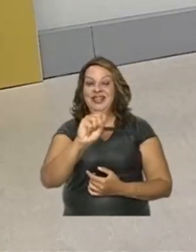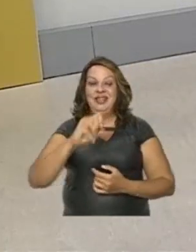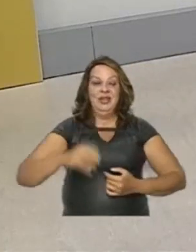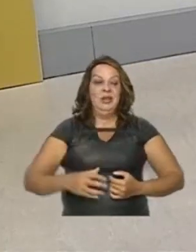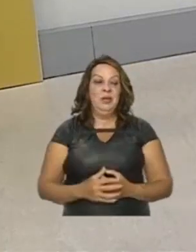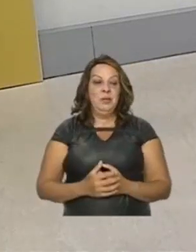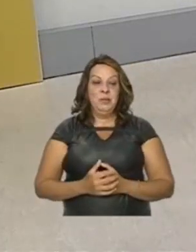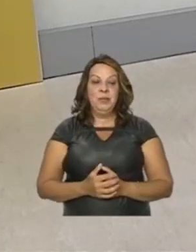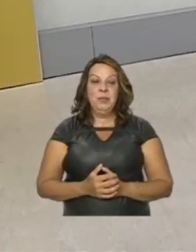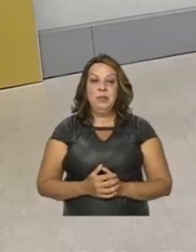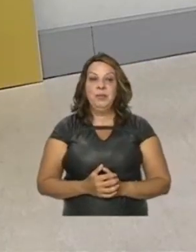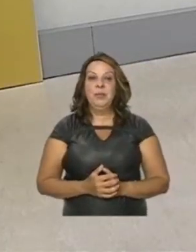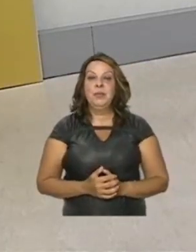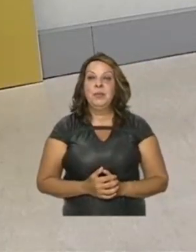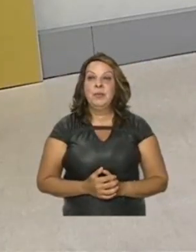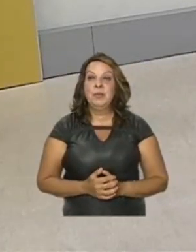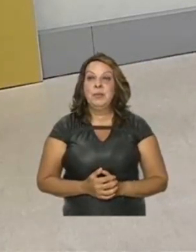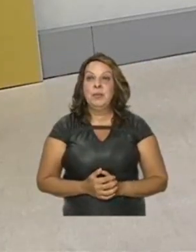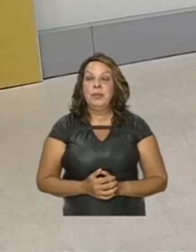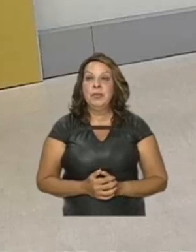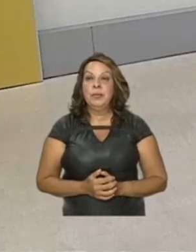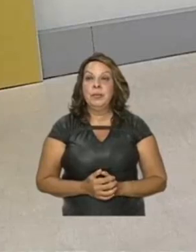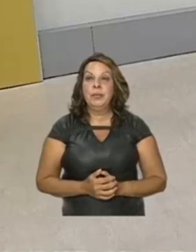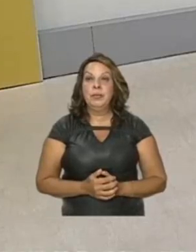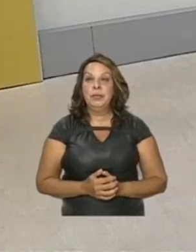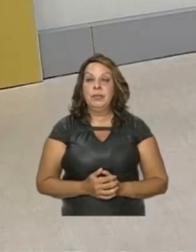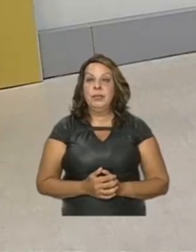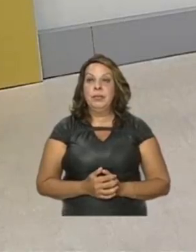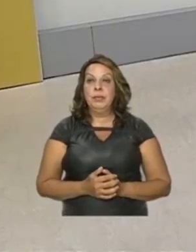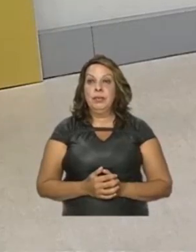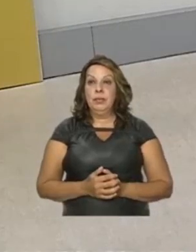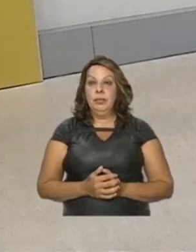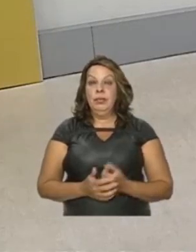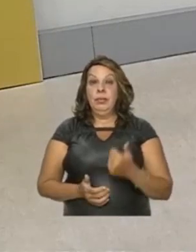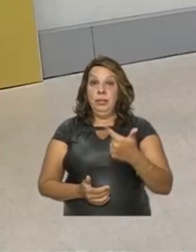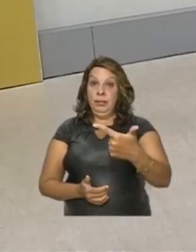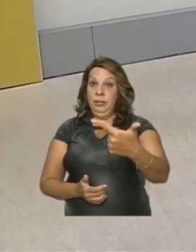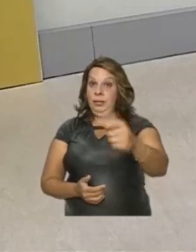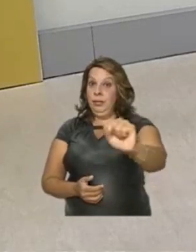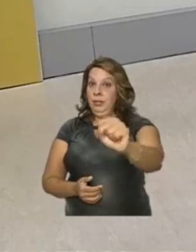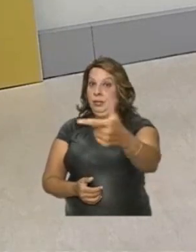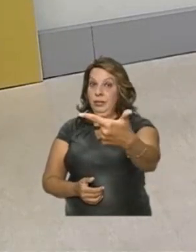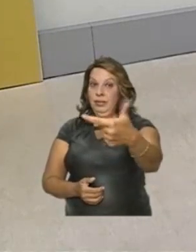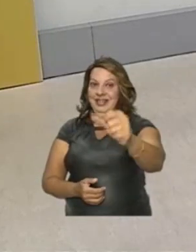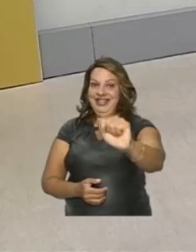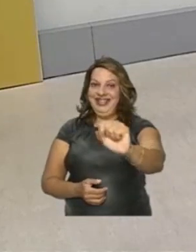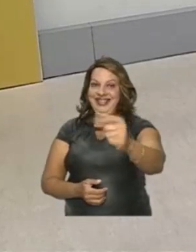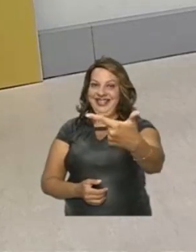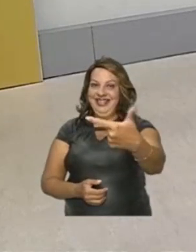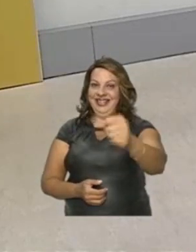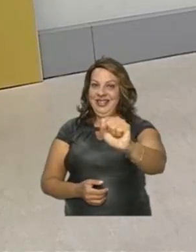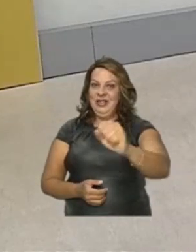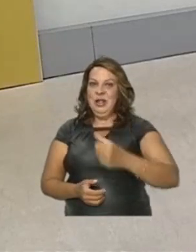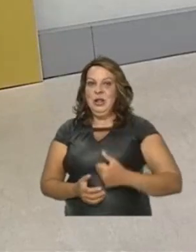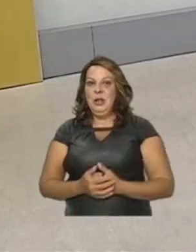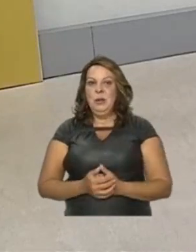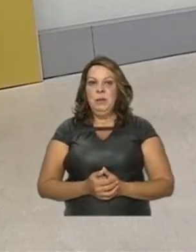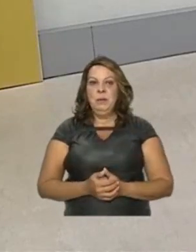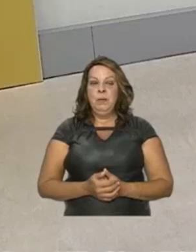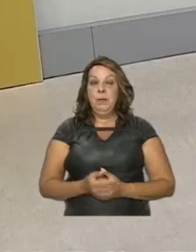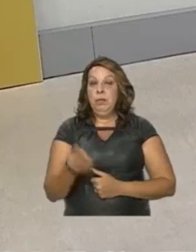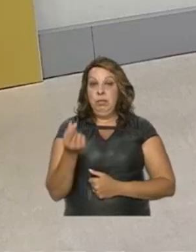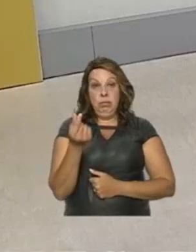aí. Cada bolinha você dá um passo rumo ao prêmio. Marcou 38, marque agora 28, 28, 28.